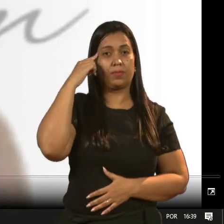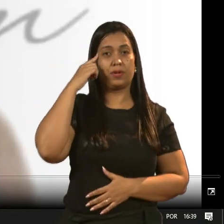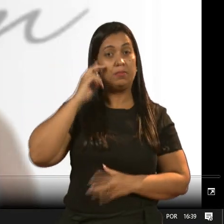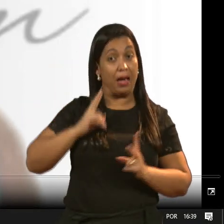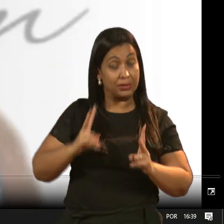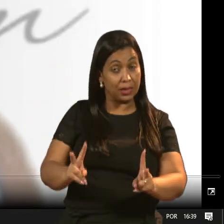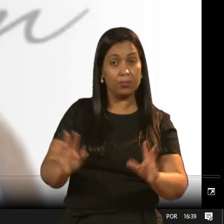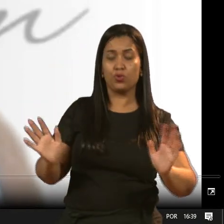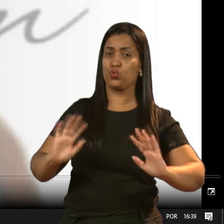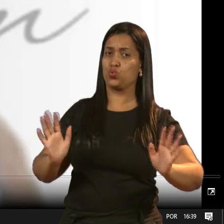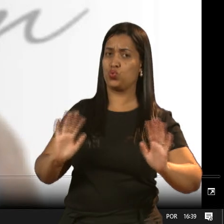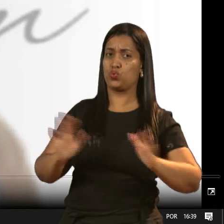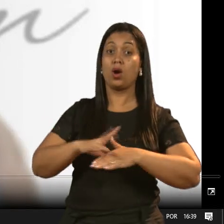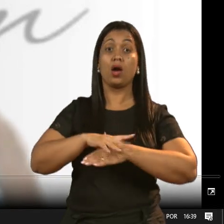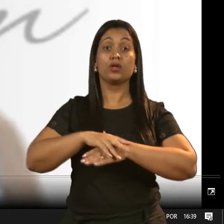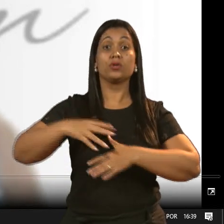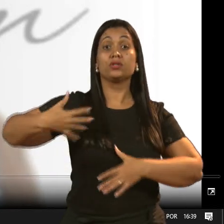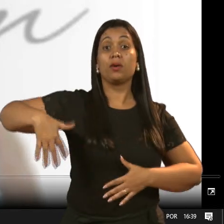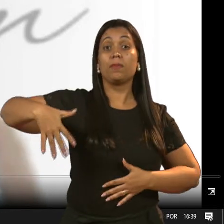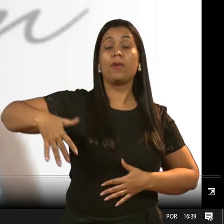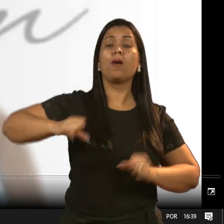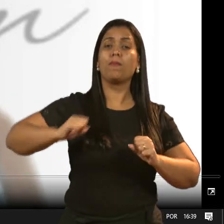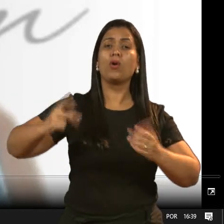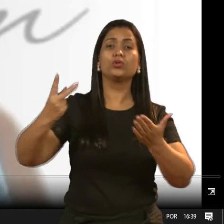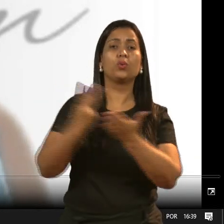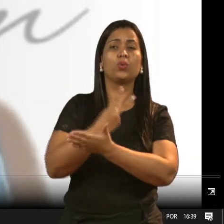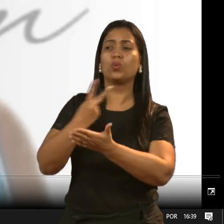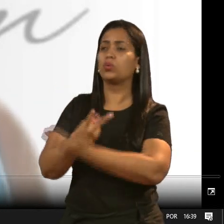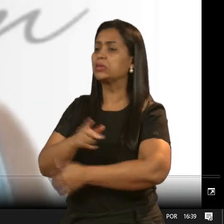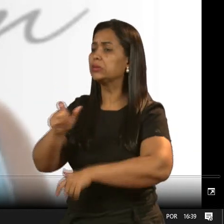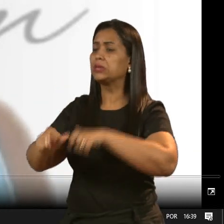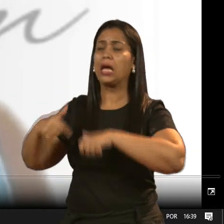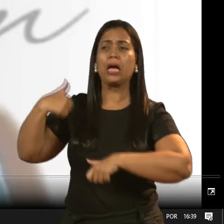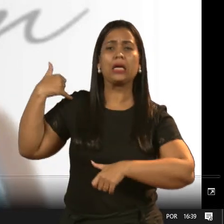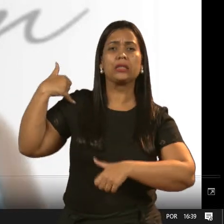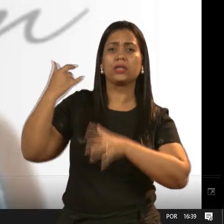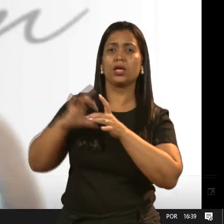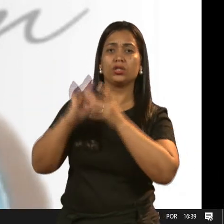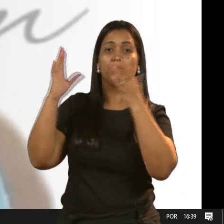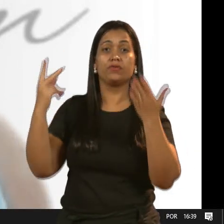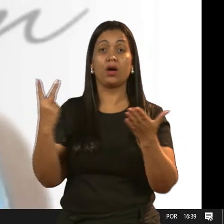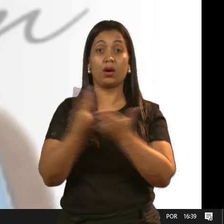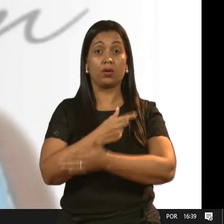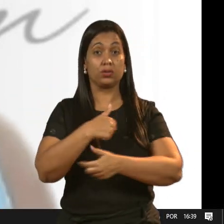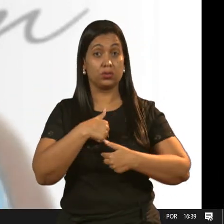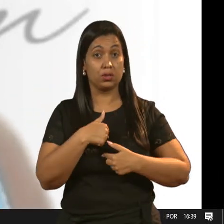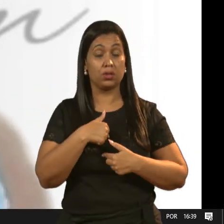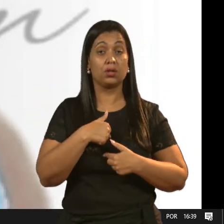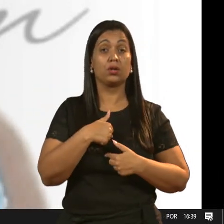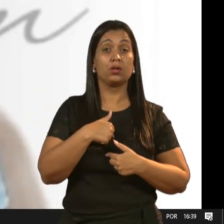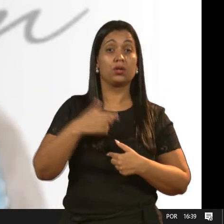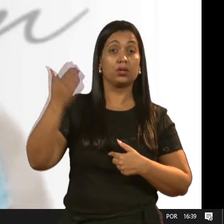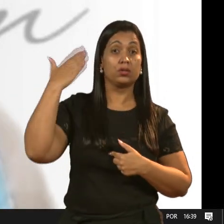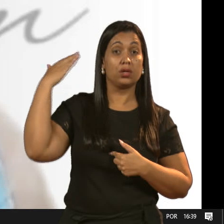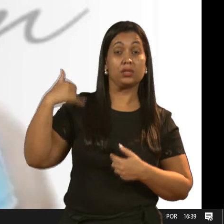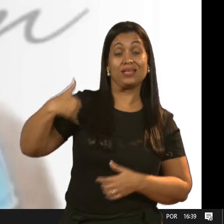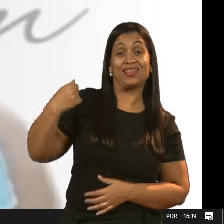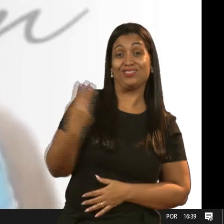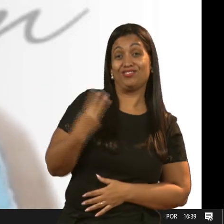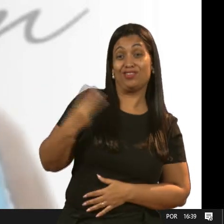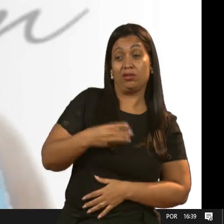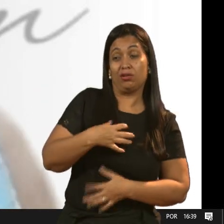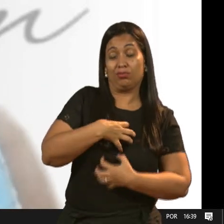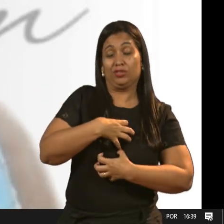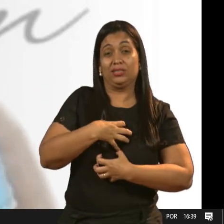assim. A doença de Parkinson pode acometer qualquer idade. Eu fui acometida. Tenho sintomas desde os 33 anos.